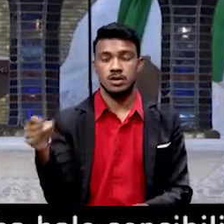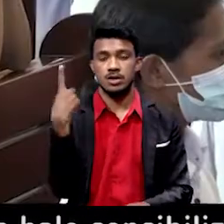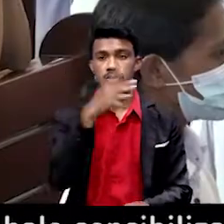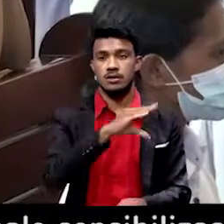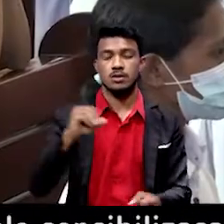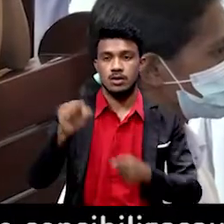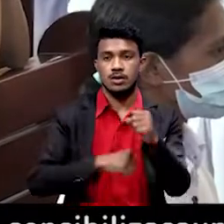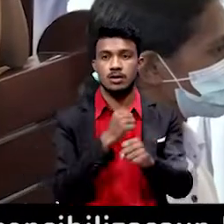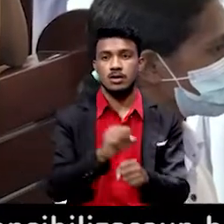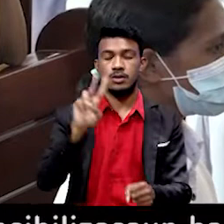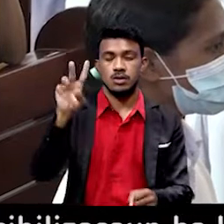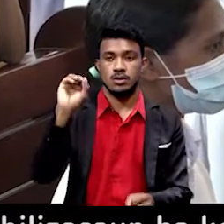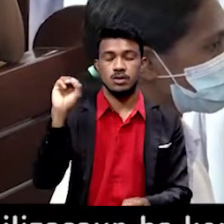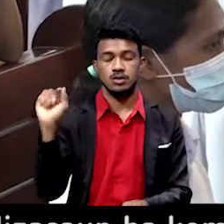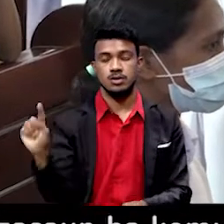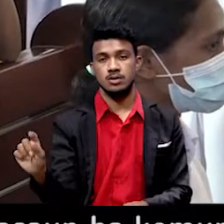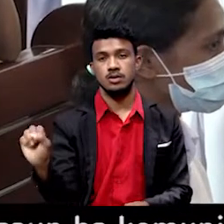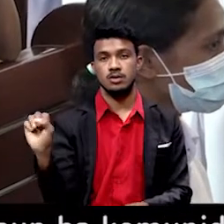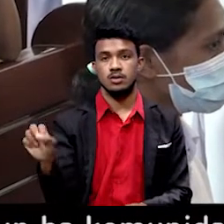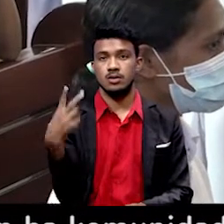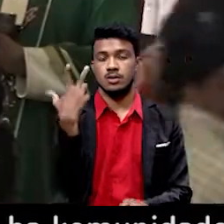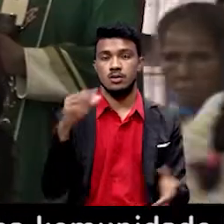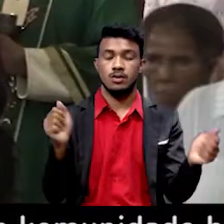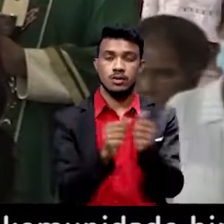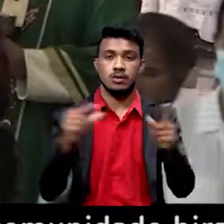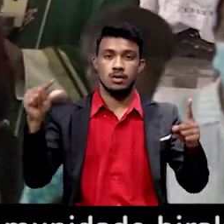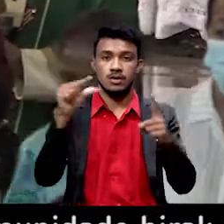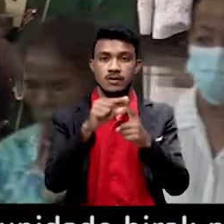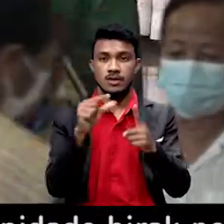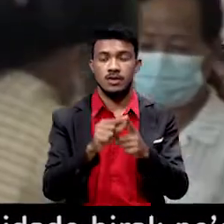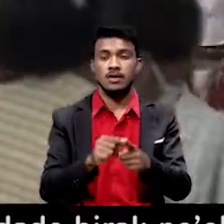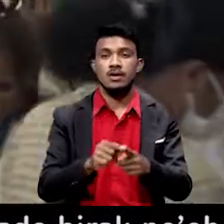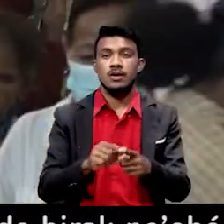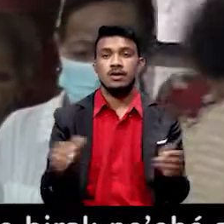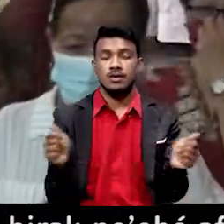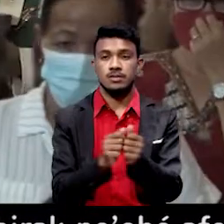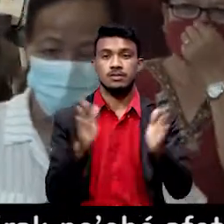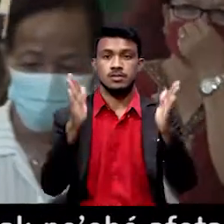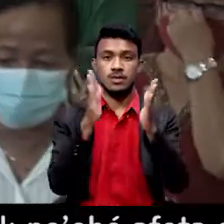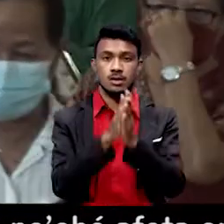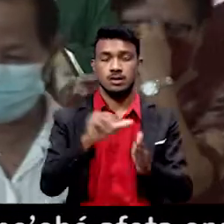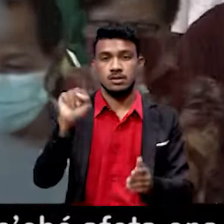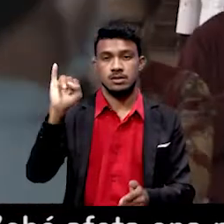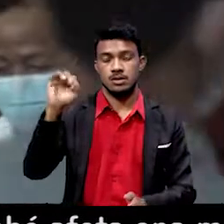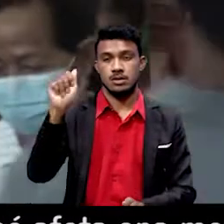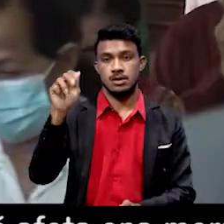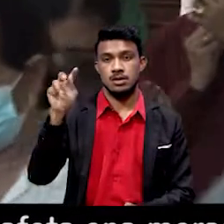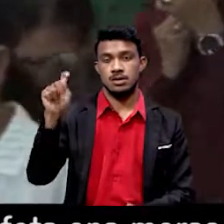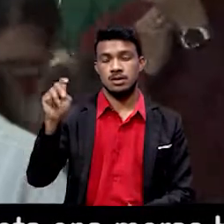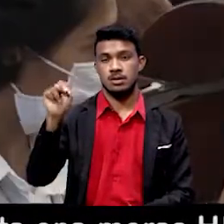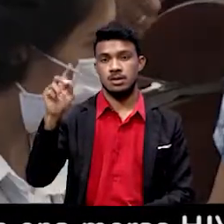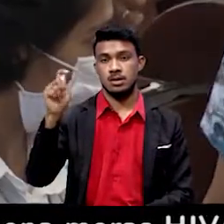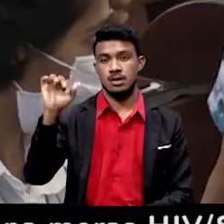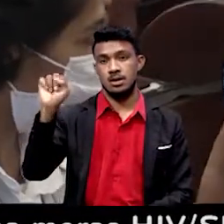Tolu. Sino do Episcopal Ne, Rahu, Liturgia Palavra, Conferência no Adoração Santíssimo. Abertura em nível